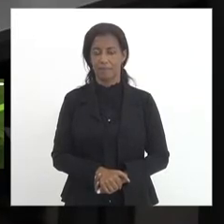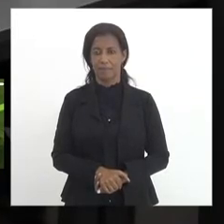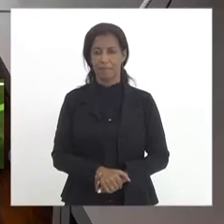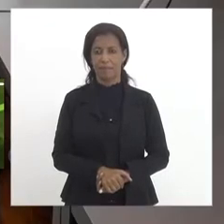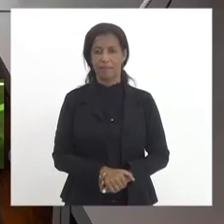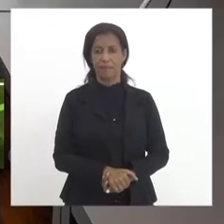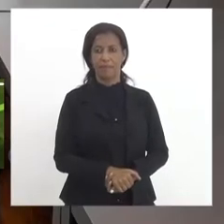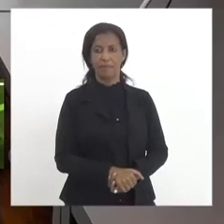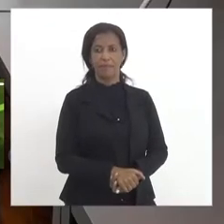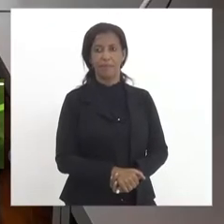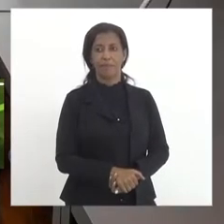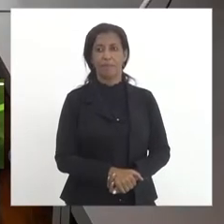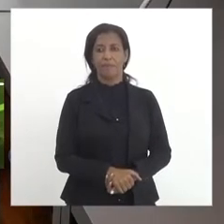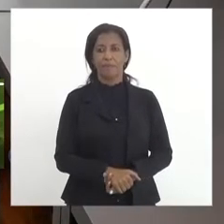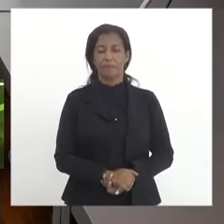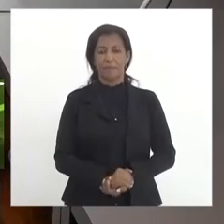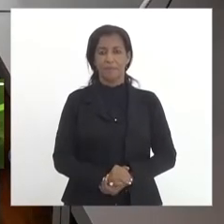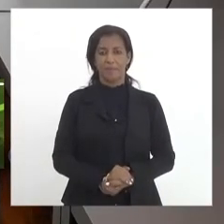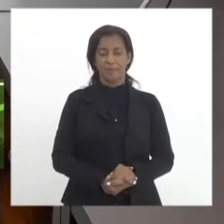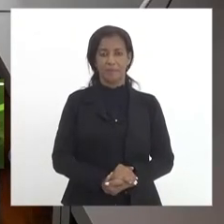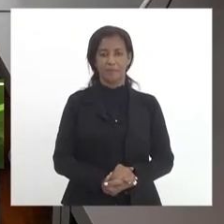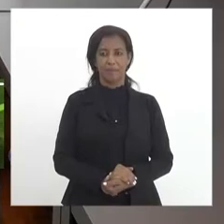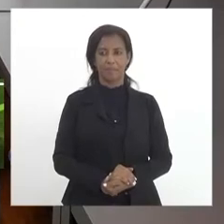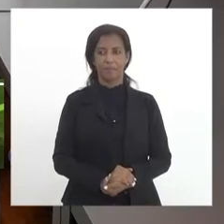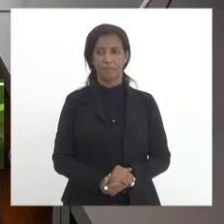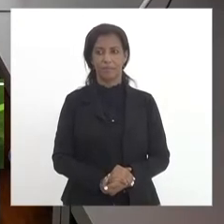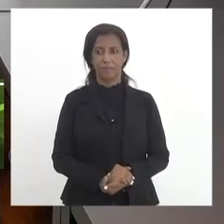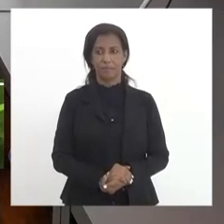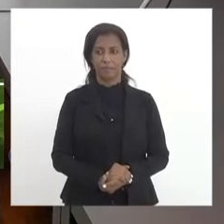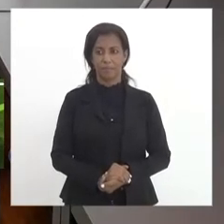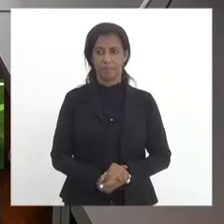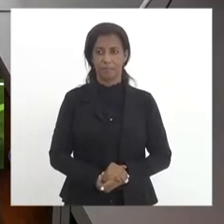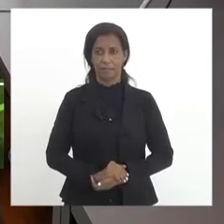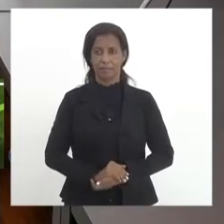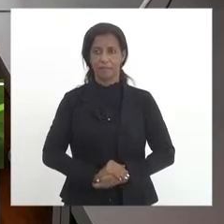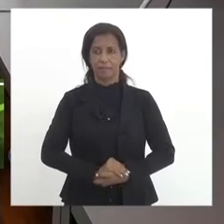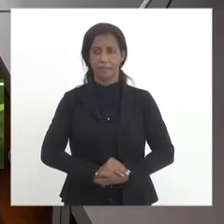Não, o que está na pauta é do Rosenberg. Não, condomínio. Não, dos condomínios.